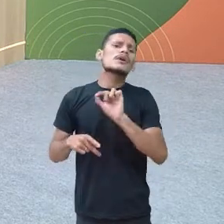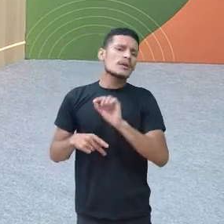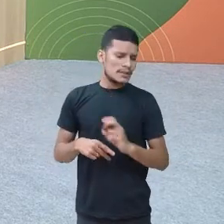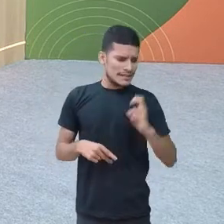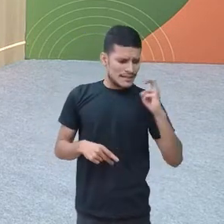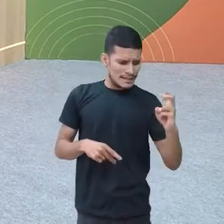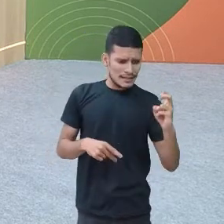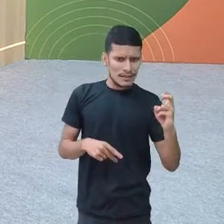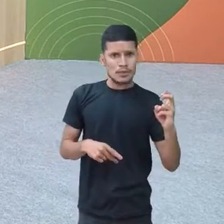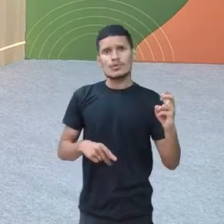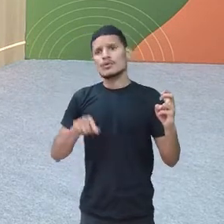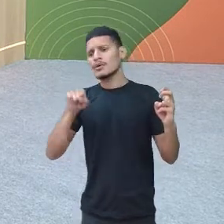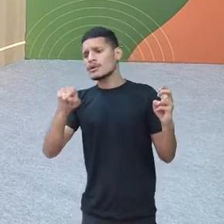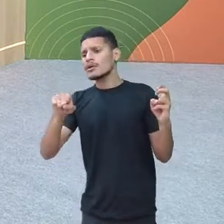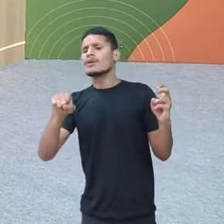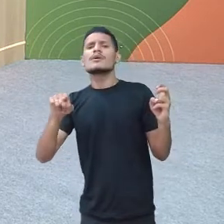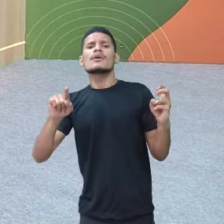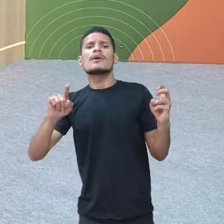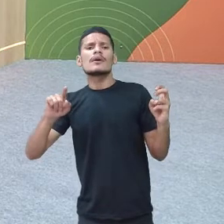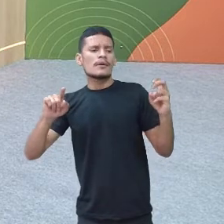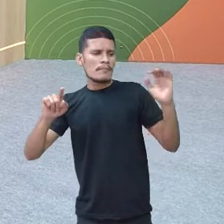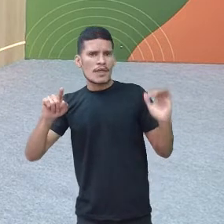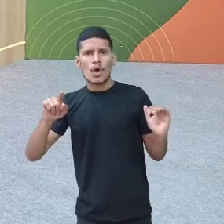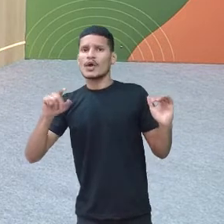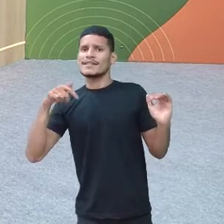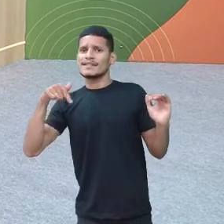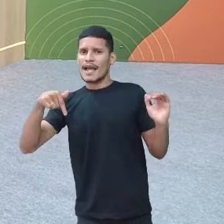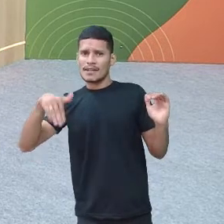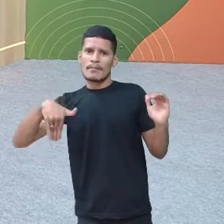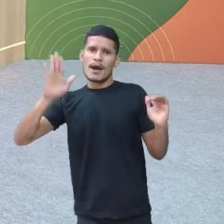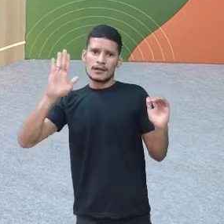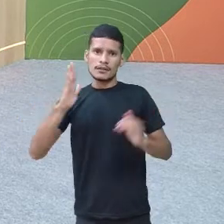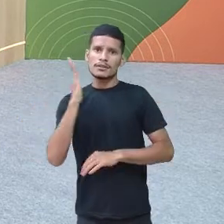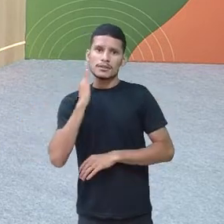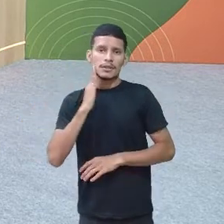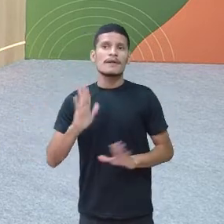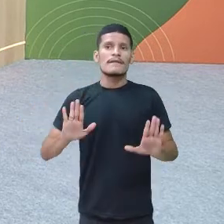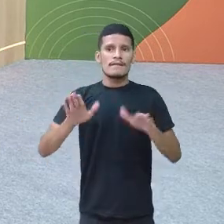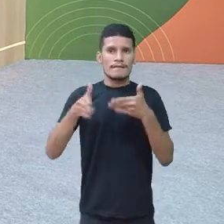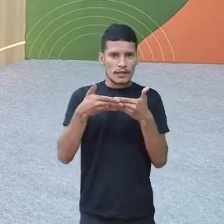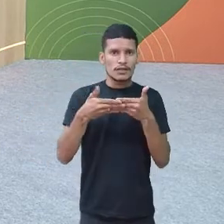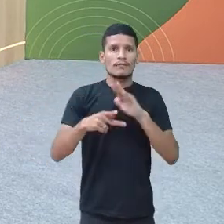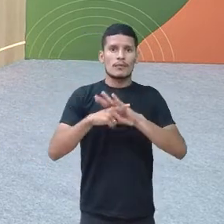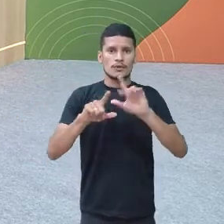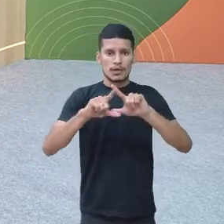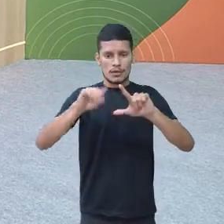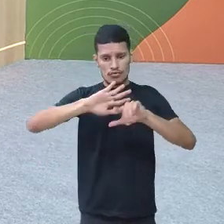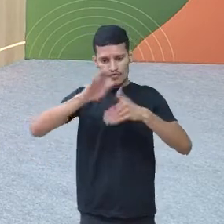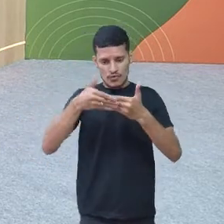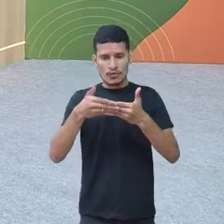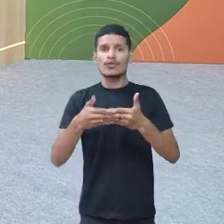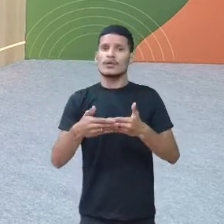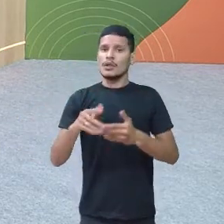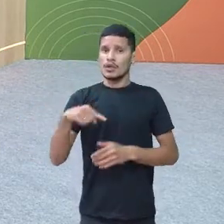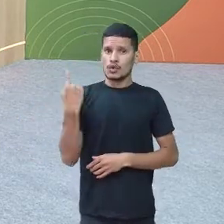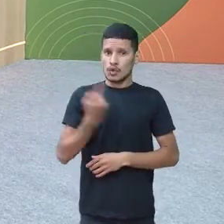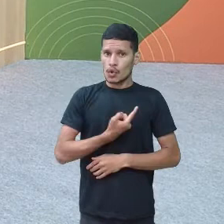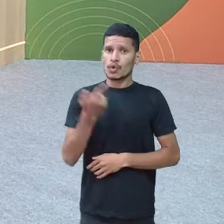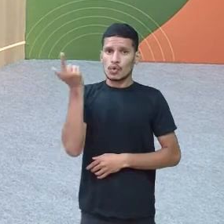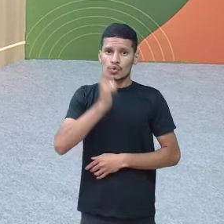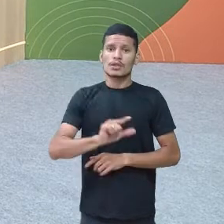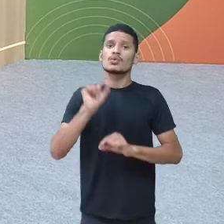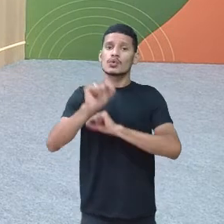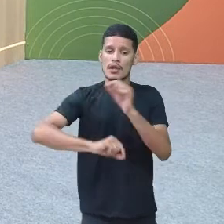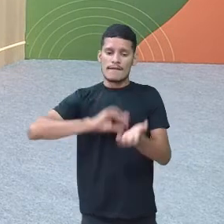É sim. Então, a gente vai conseguir fechar um triângulo e aí vai acontecer esse tipo de situação, né? Eu vou conseguir aí, de